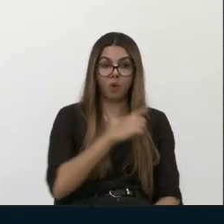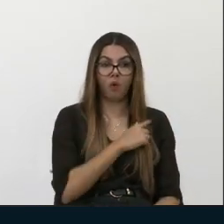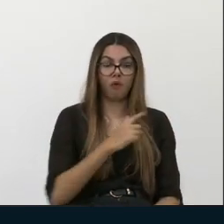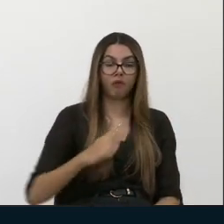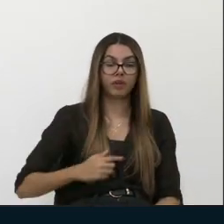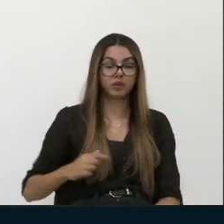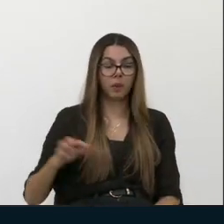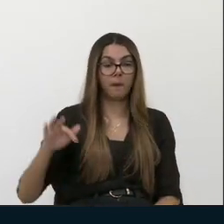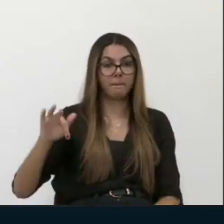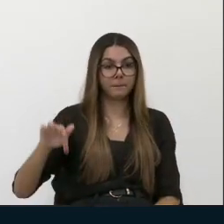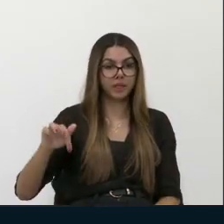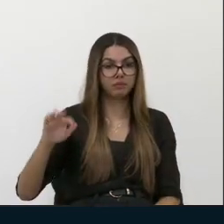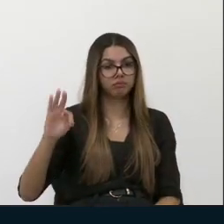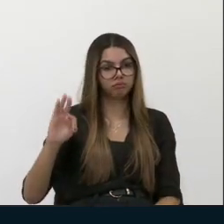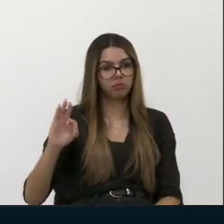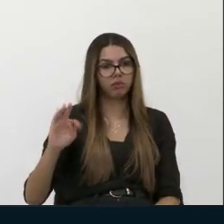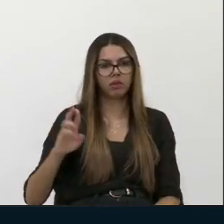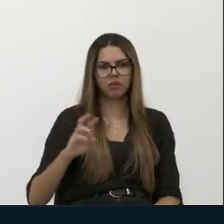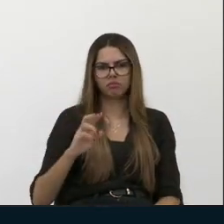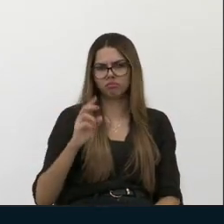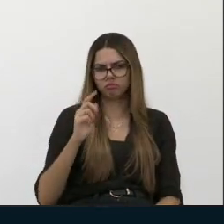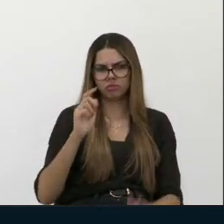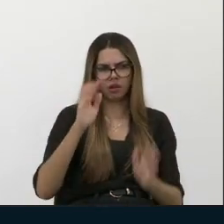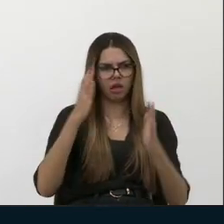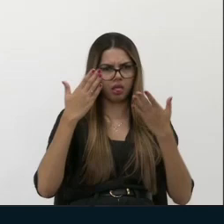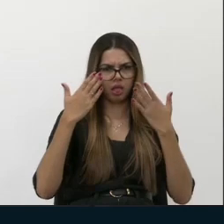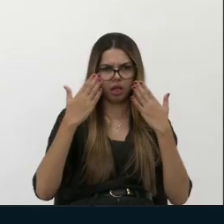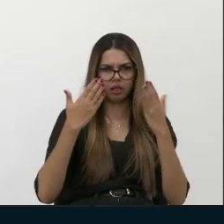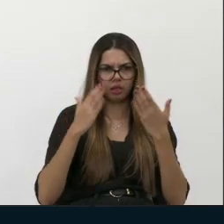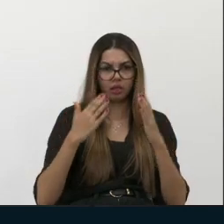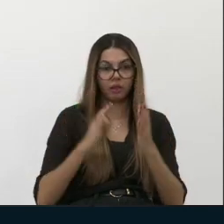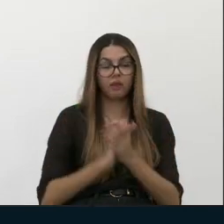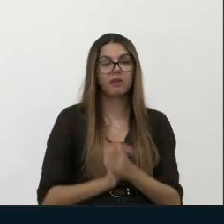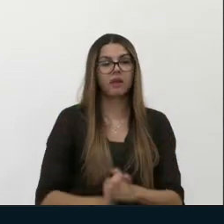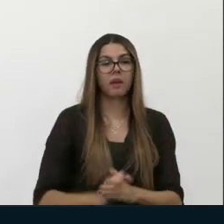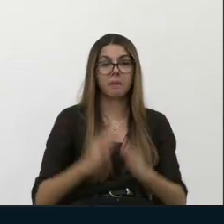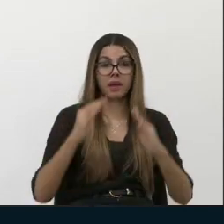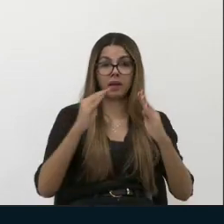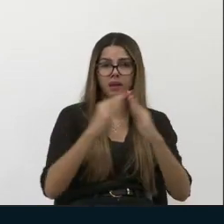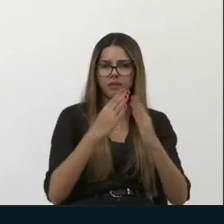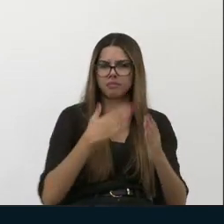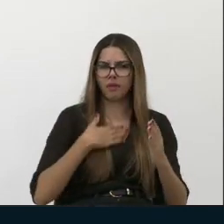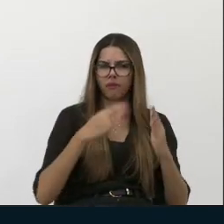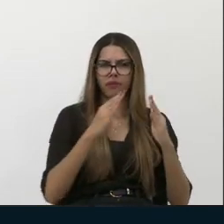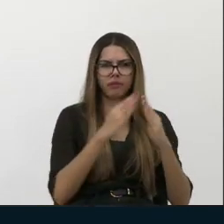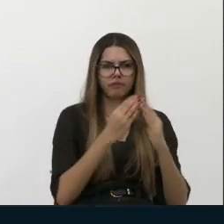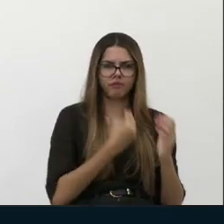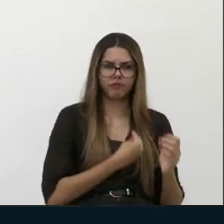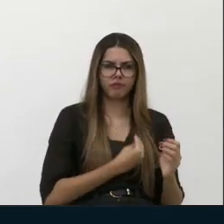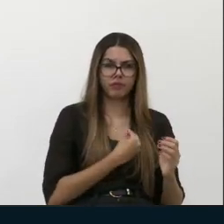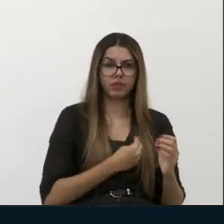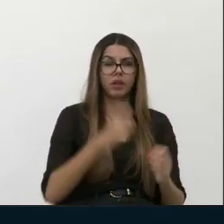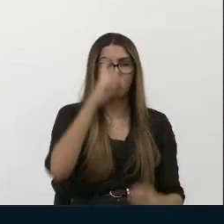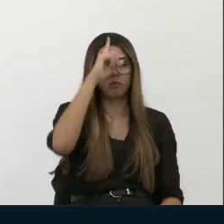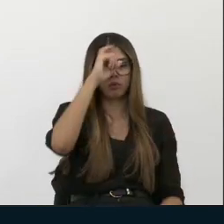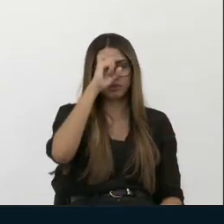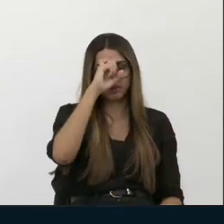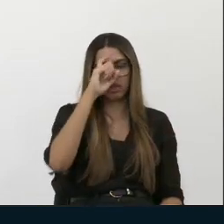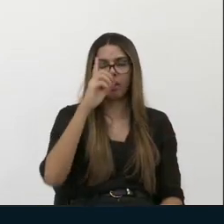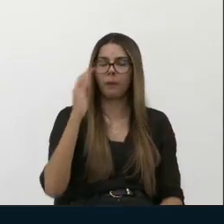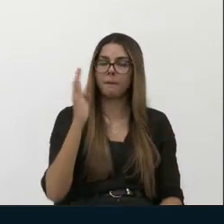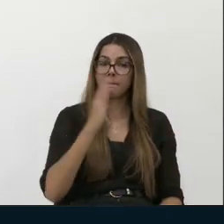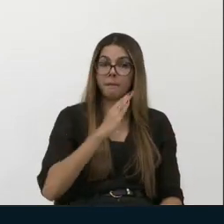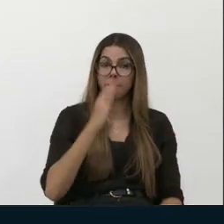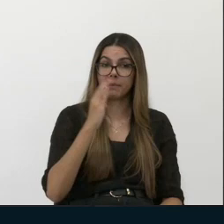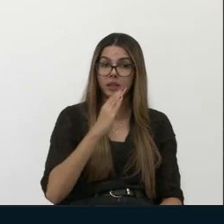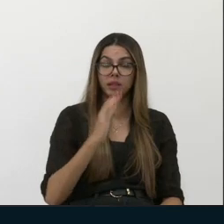você analisar desde os Minha Casa Minha Vida, Unifesp e Hospital Pimentas. E